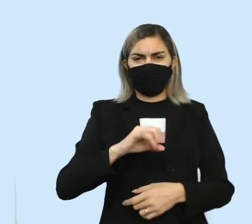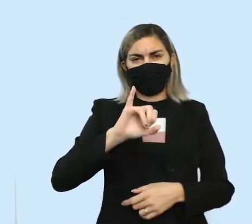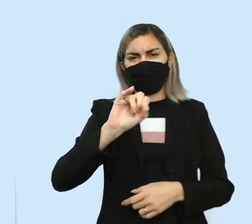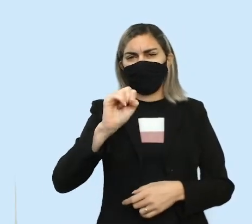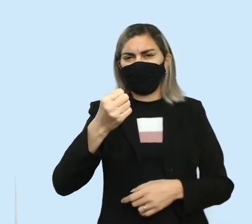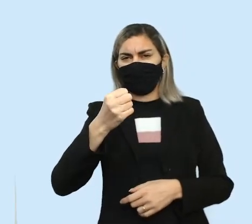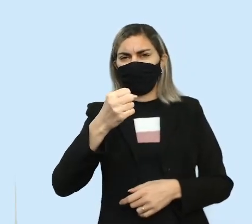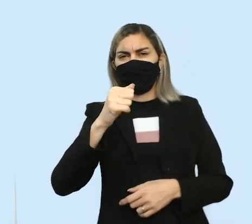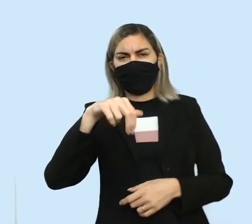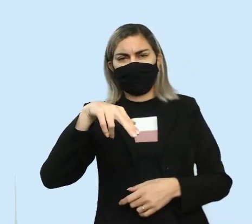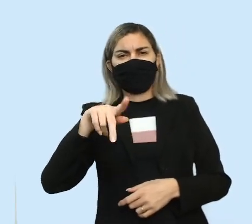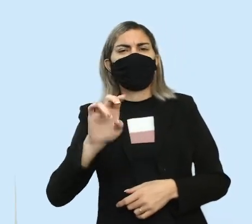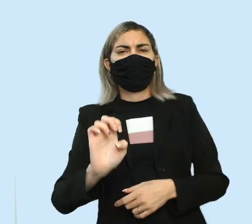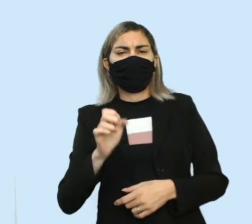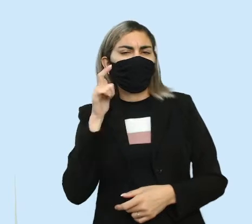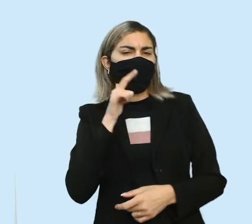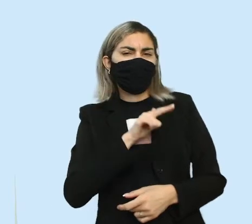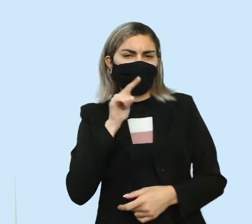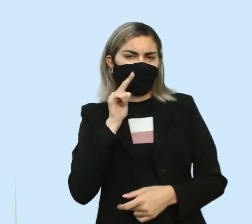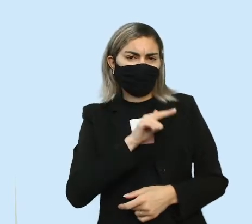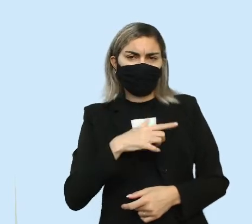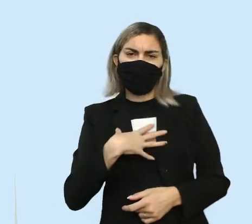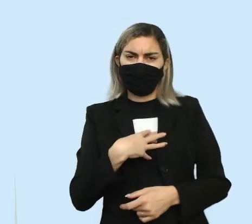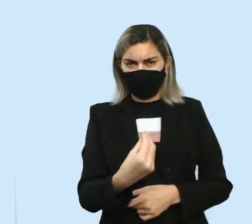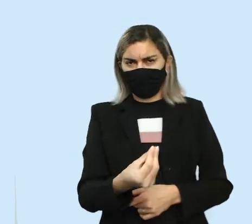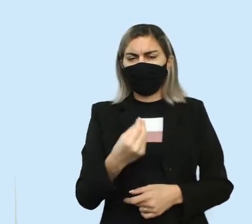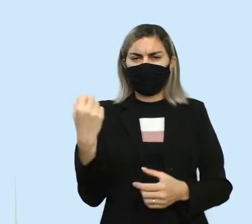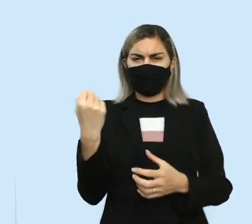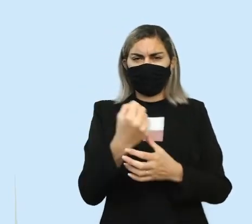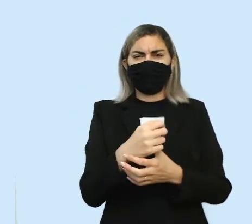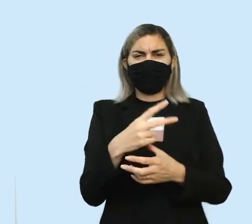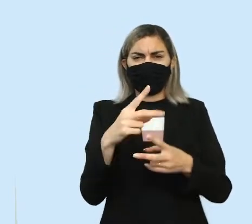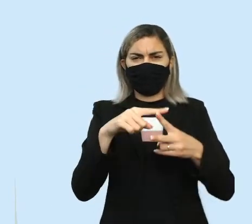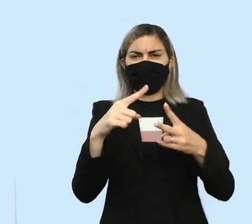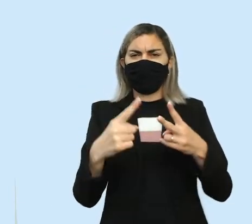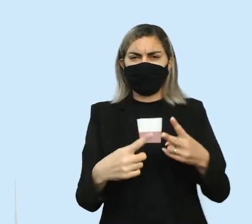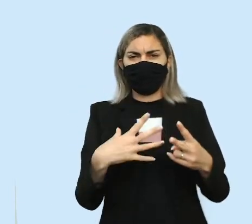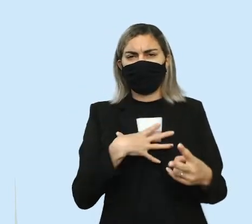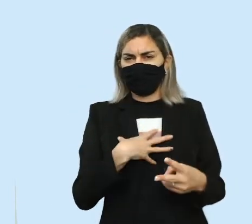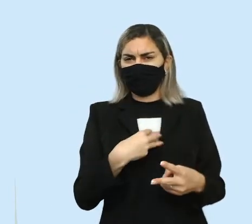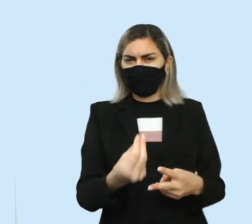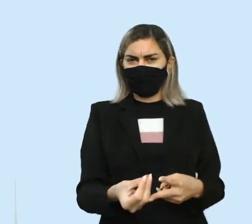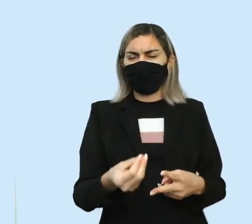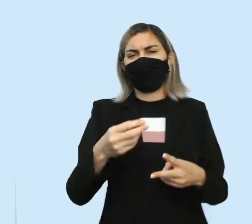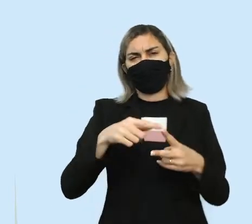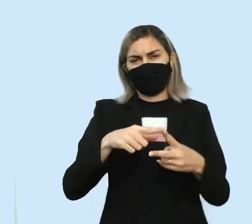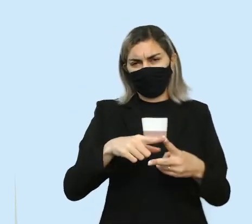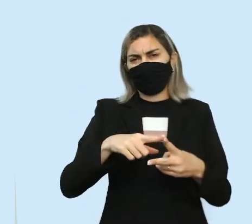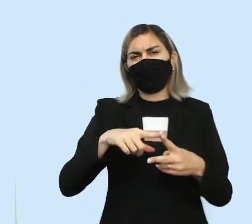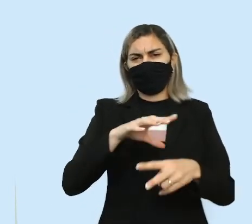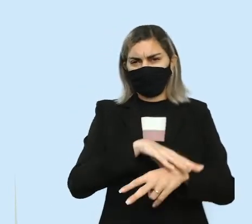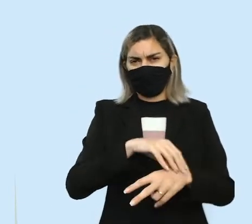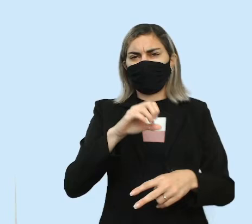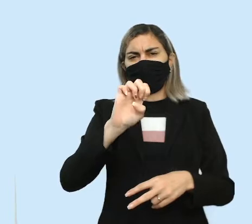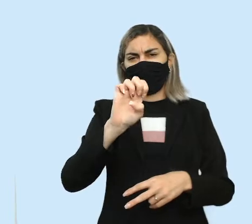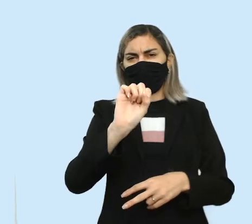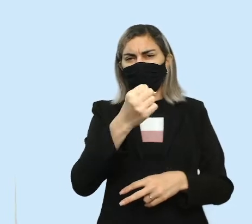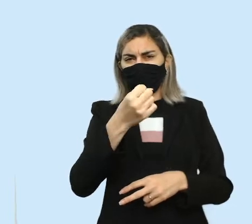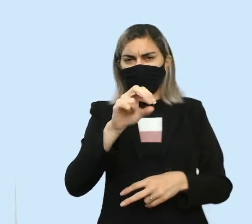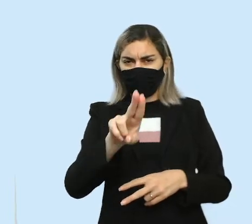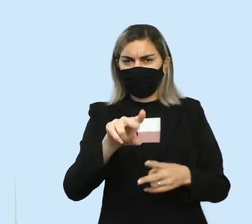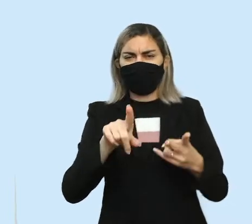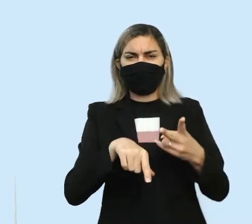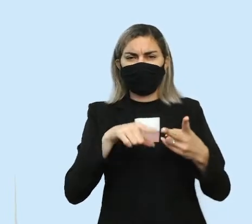Isaac, consequentemente, filho de Abraão, terá 2 outros filhos, que será Esaú, e